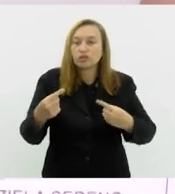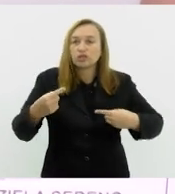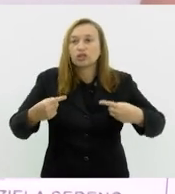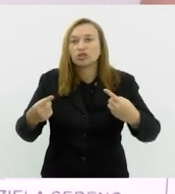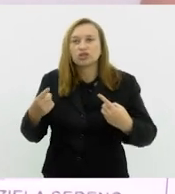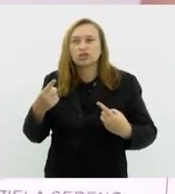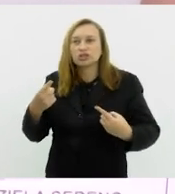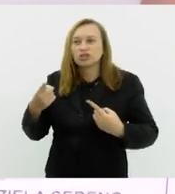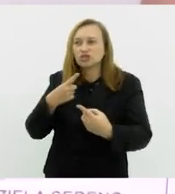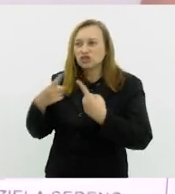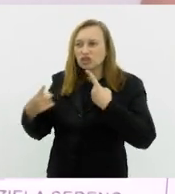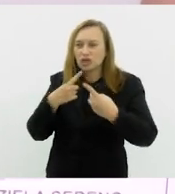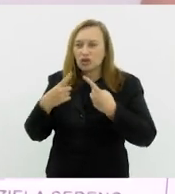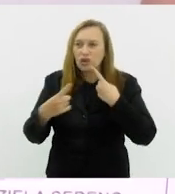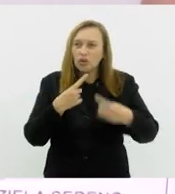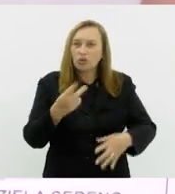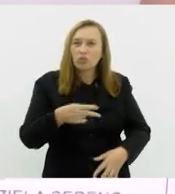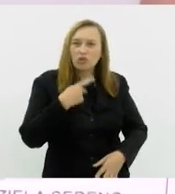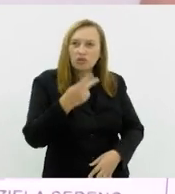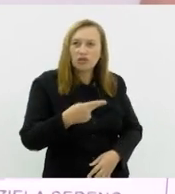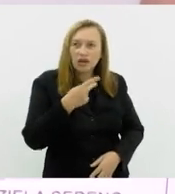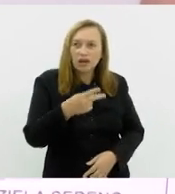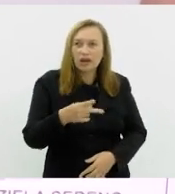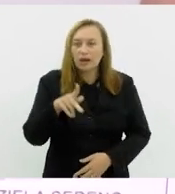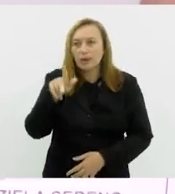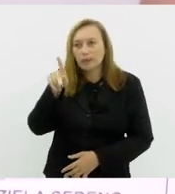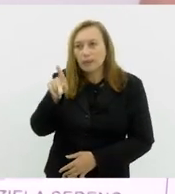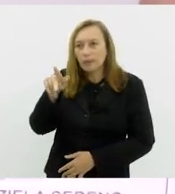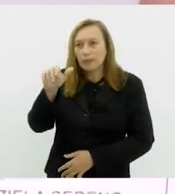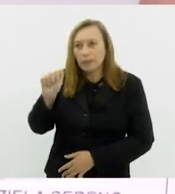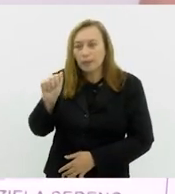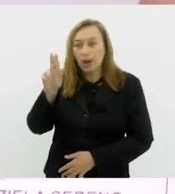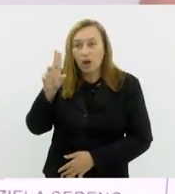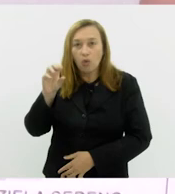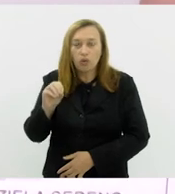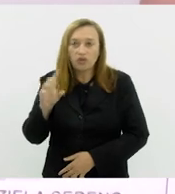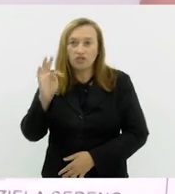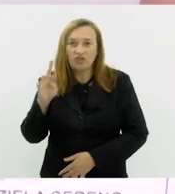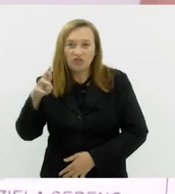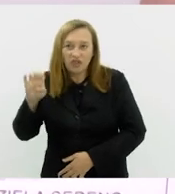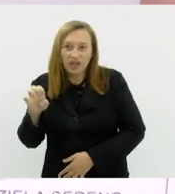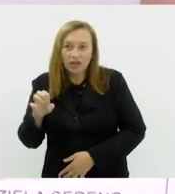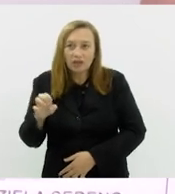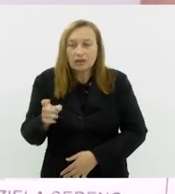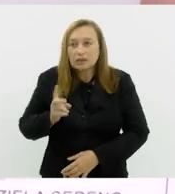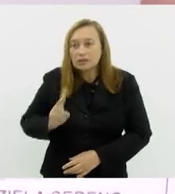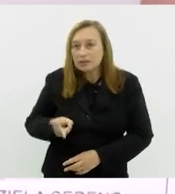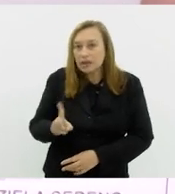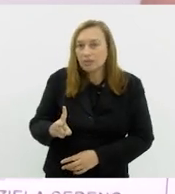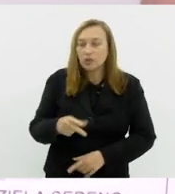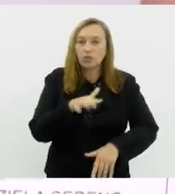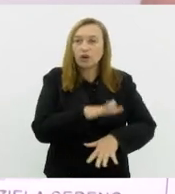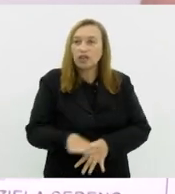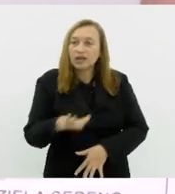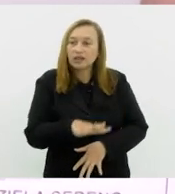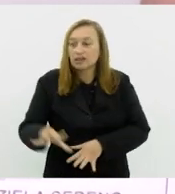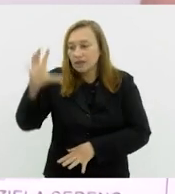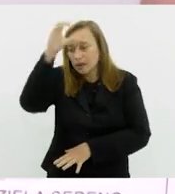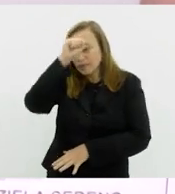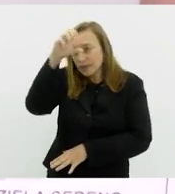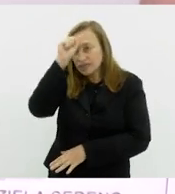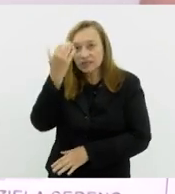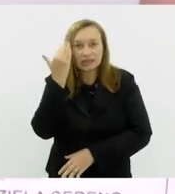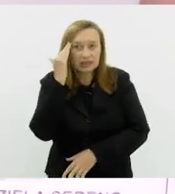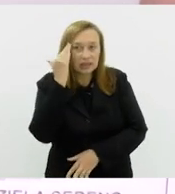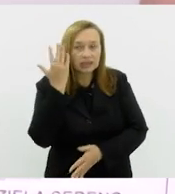como diz Paulo Freire, a gente é uma dialocidade o tempo todo com a criança. A gente aprende com a criança e a gente entende,